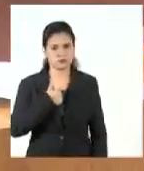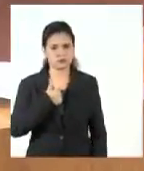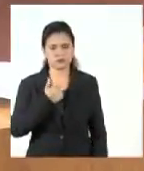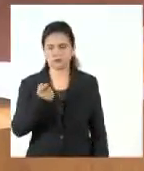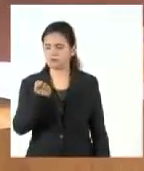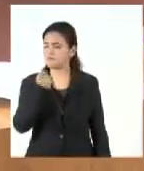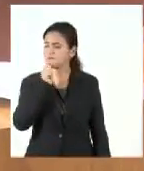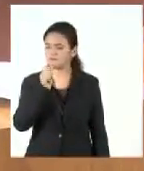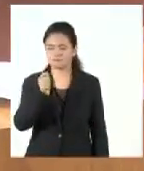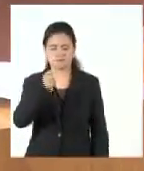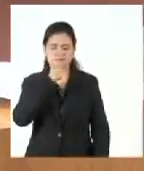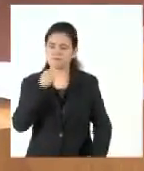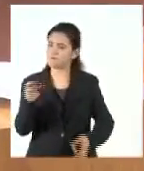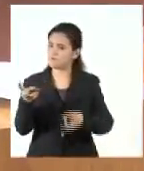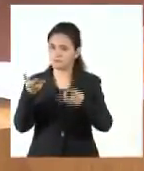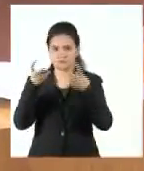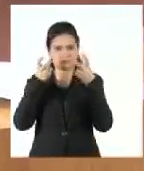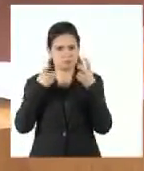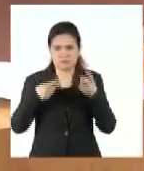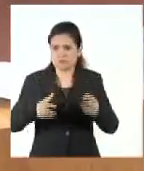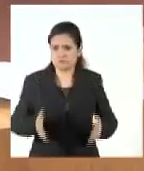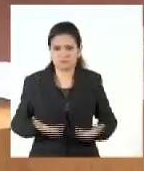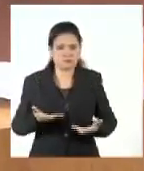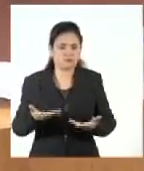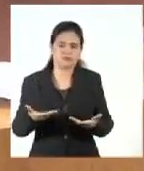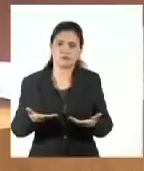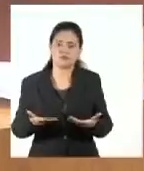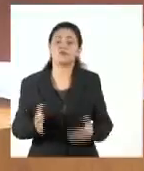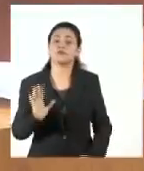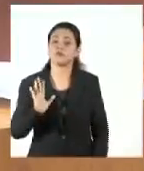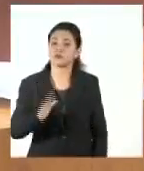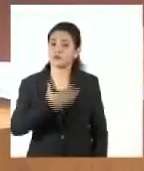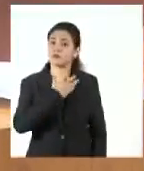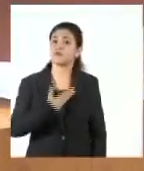de governo, inclusive muitos